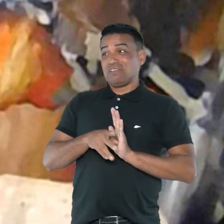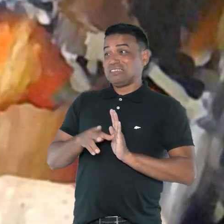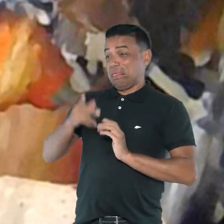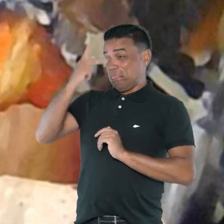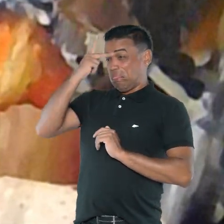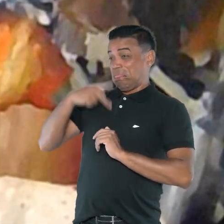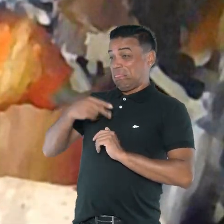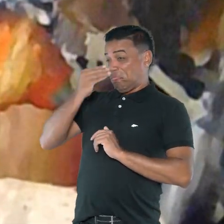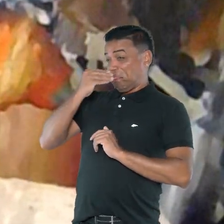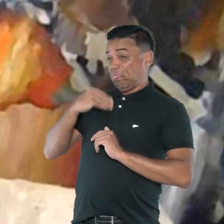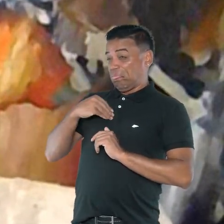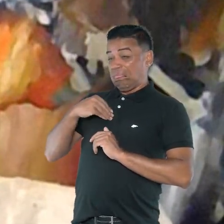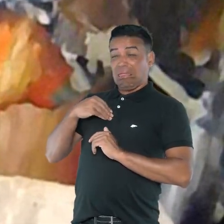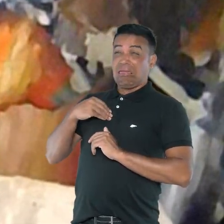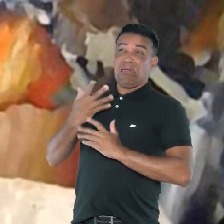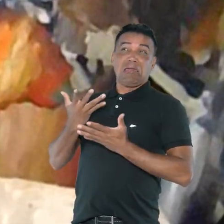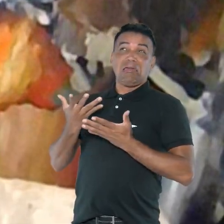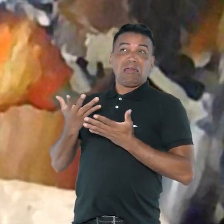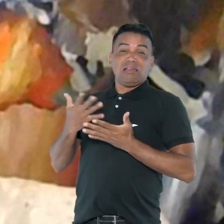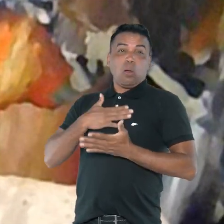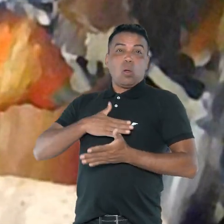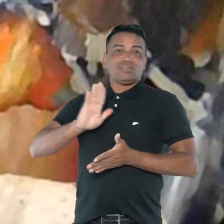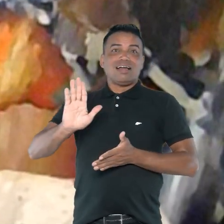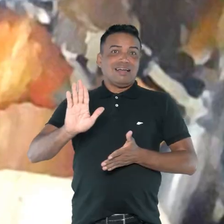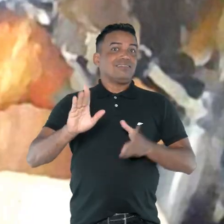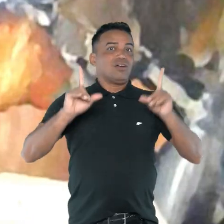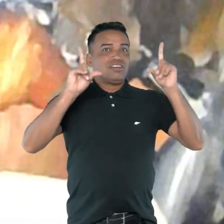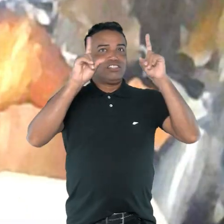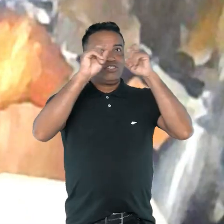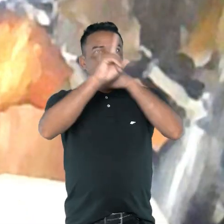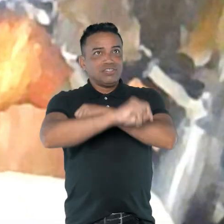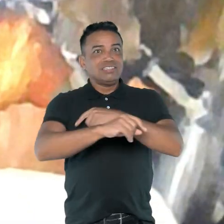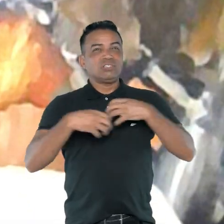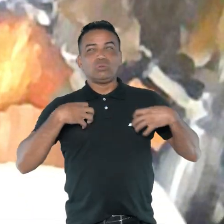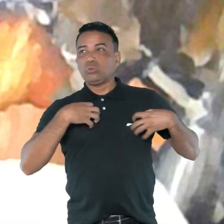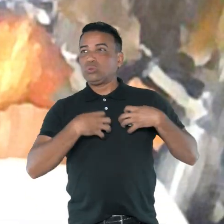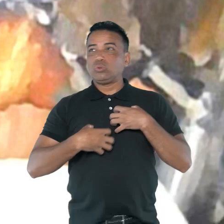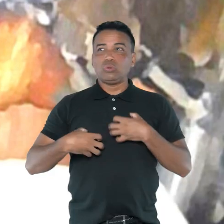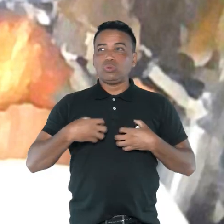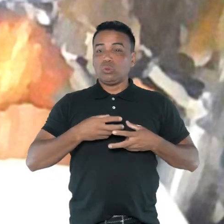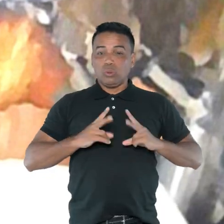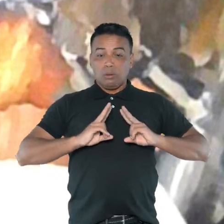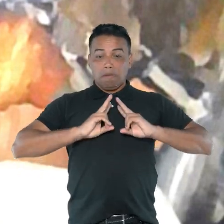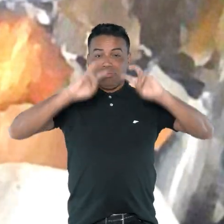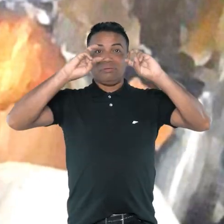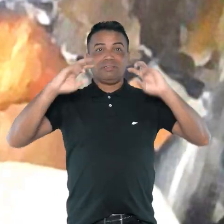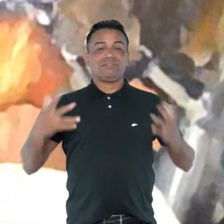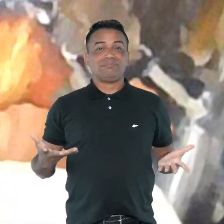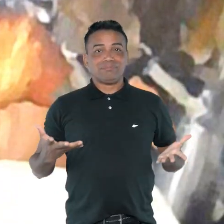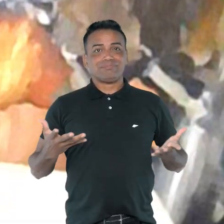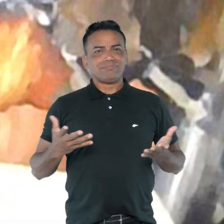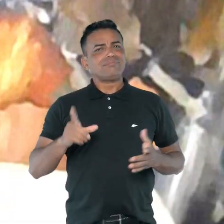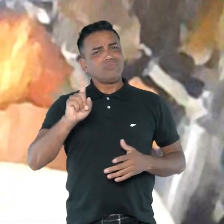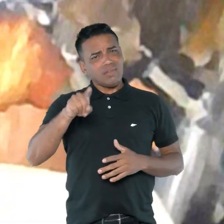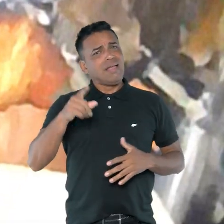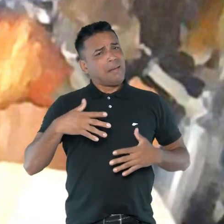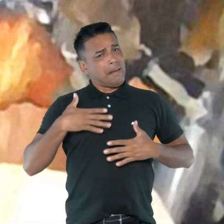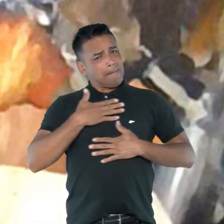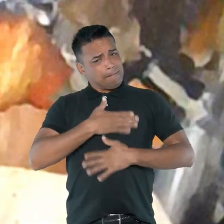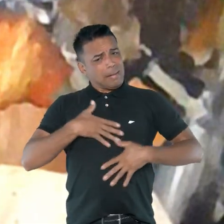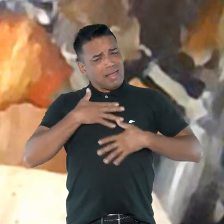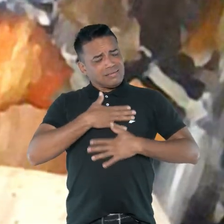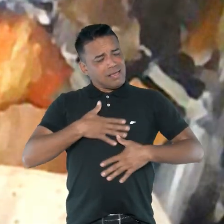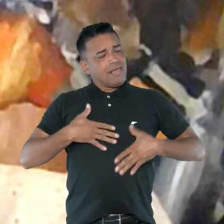de certa forma, e isso é difícil de lidar. É extremamente